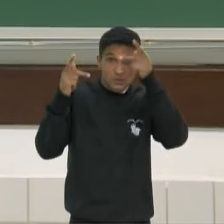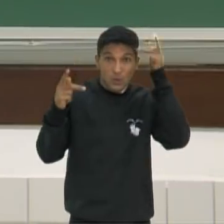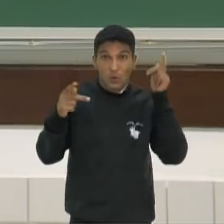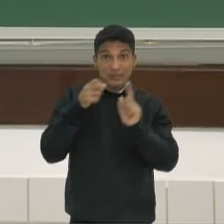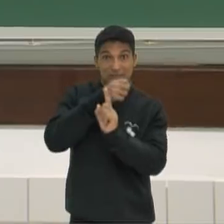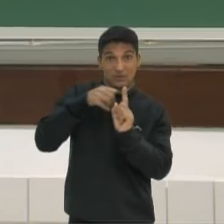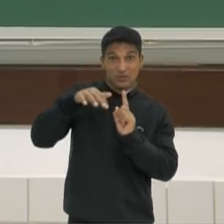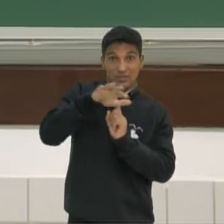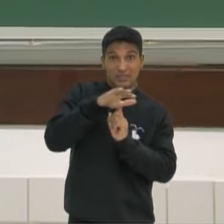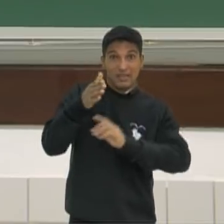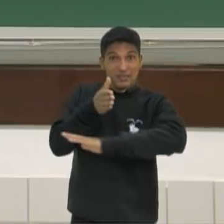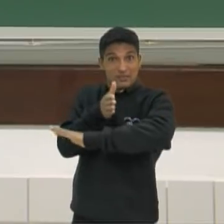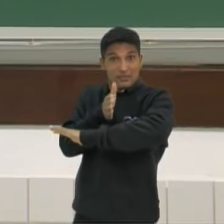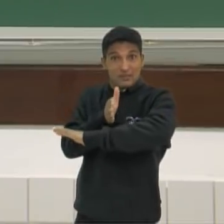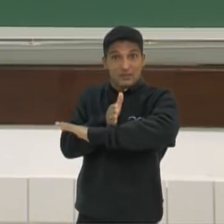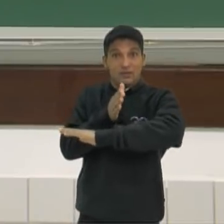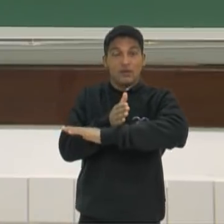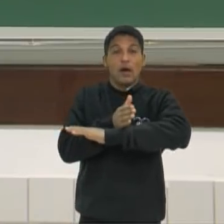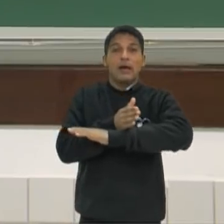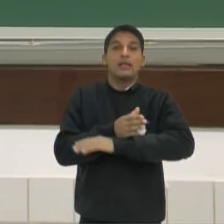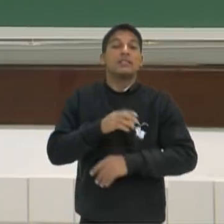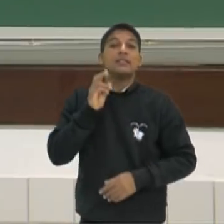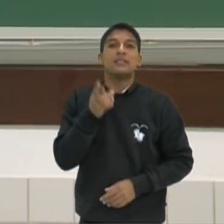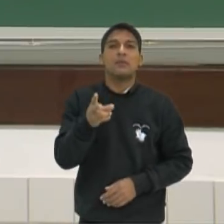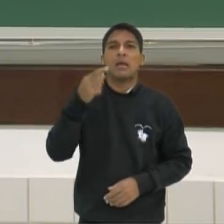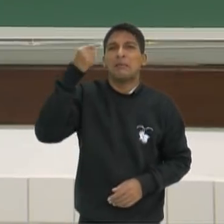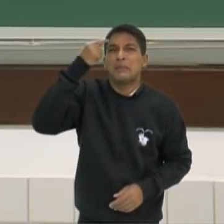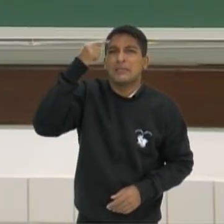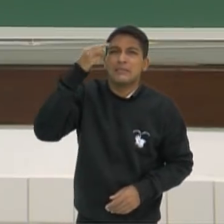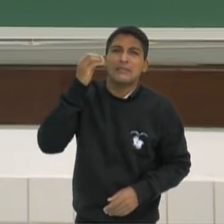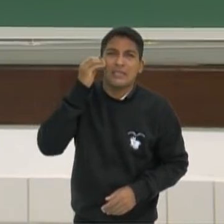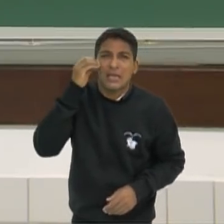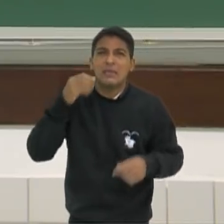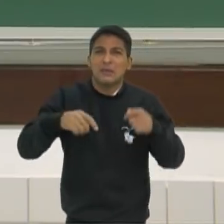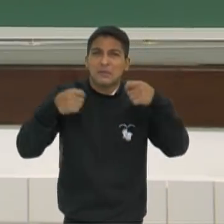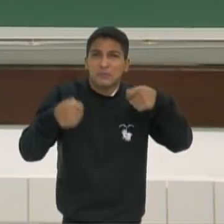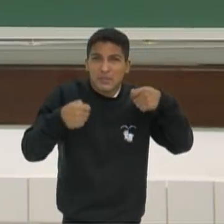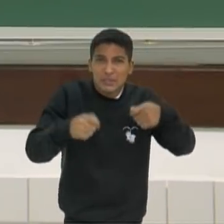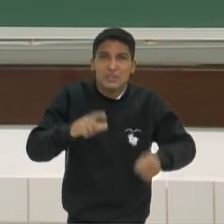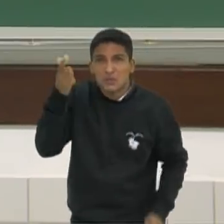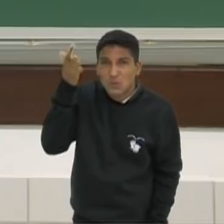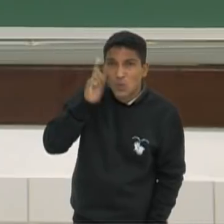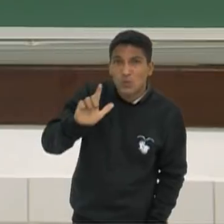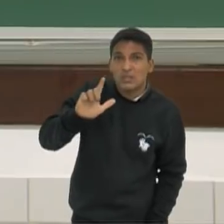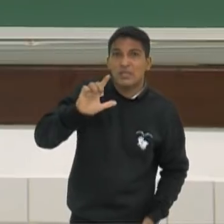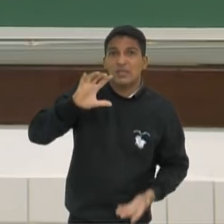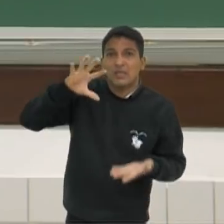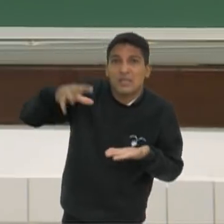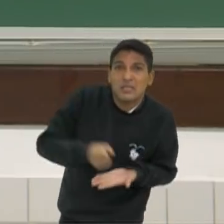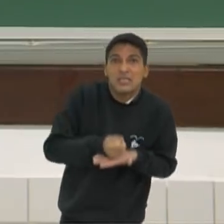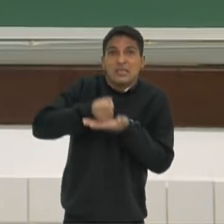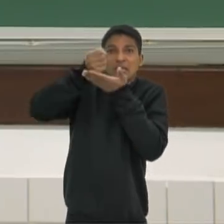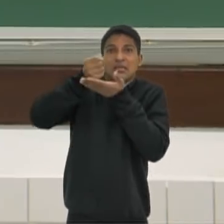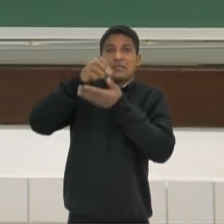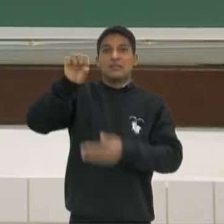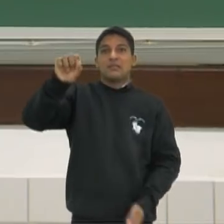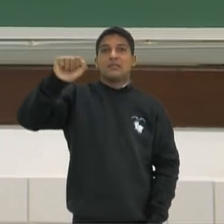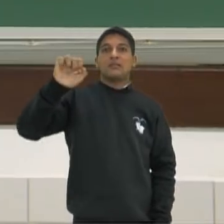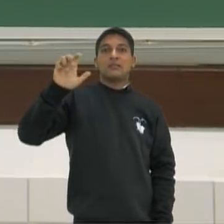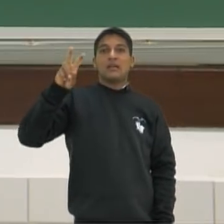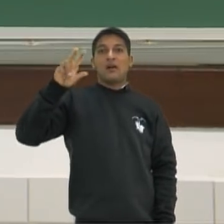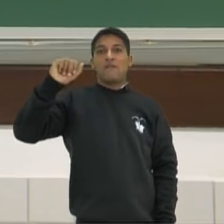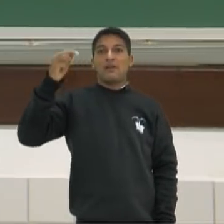constante tentativa de ir aos céus, de alcançar a salvação. Mas mesmo com essa